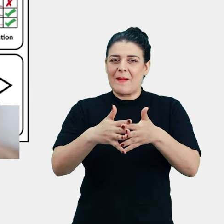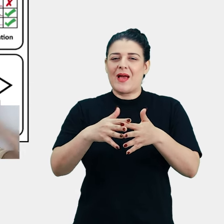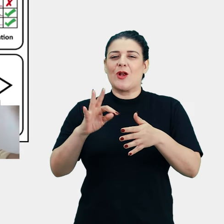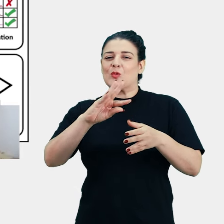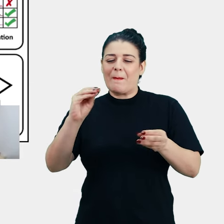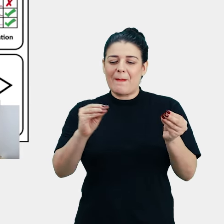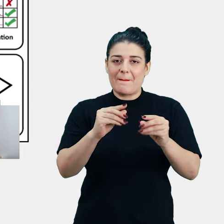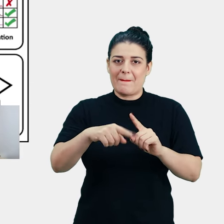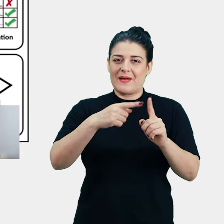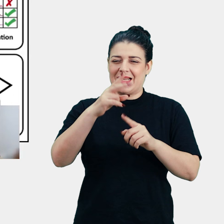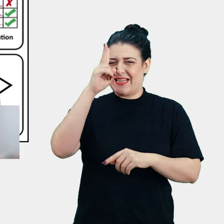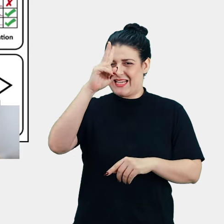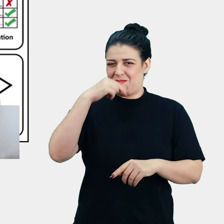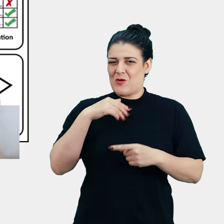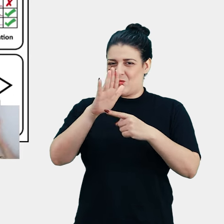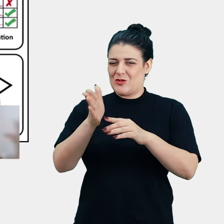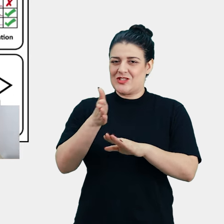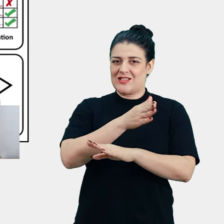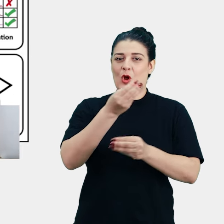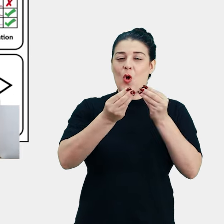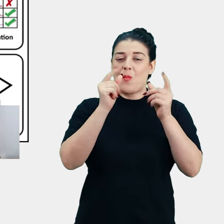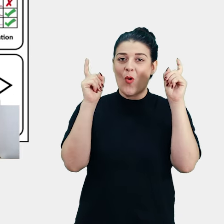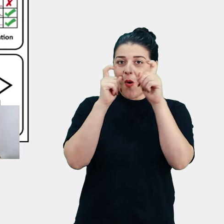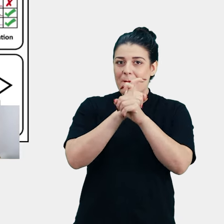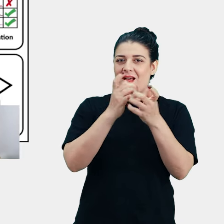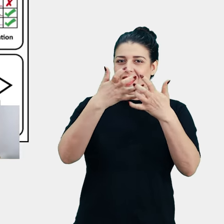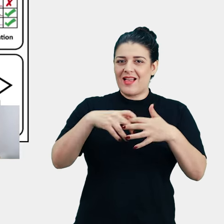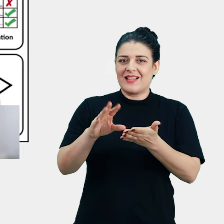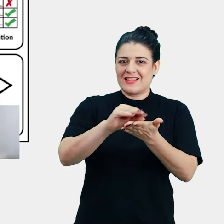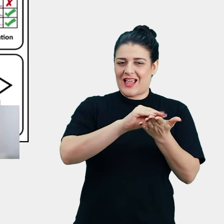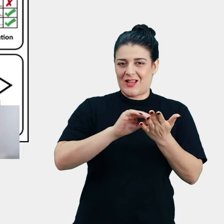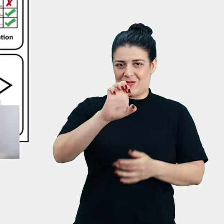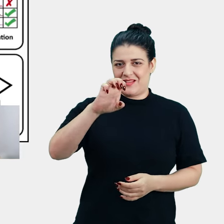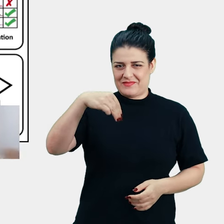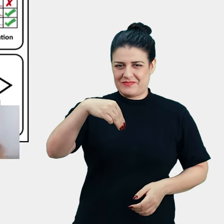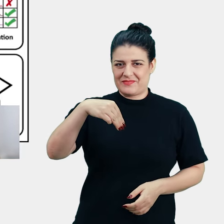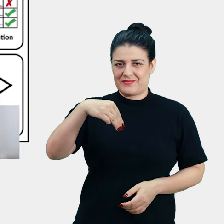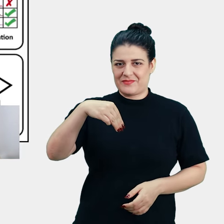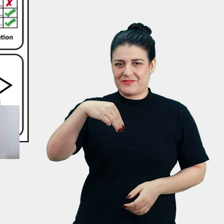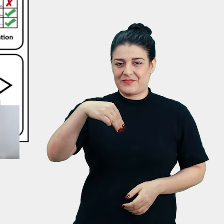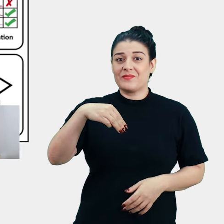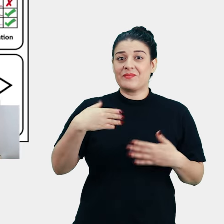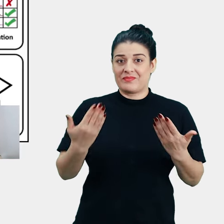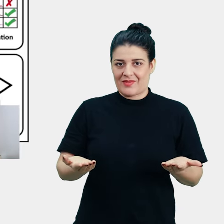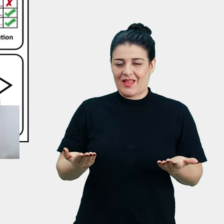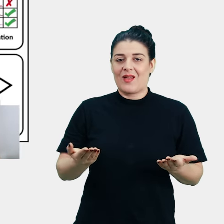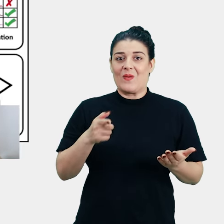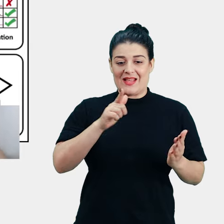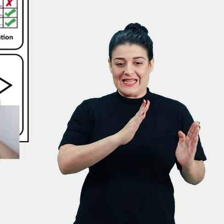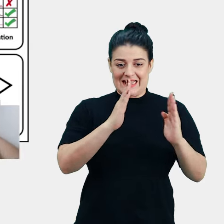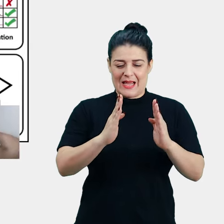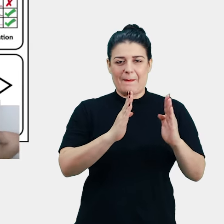que eu mostrei aquele esquema mostrando a complexidade dos dados de espectrometria de massas? Então, essa etapa